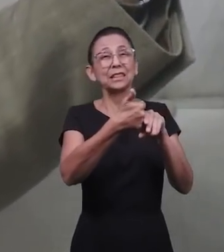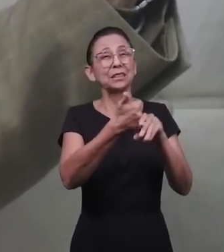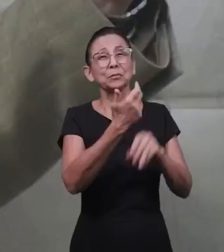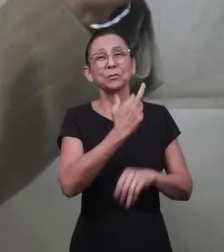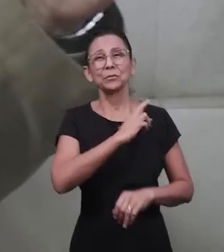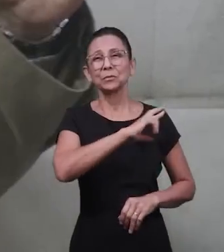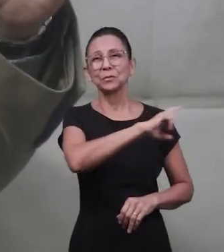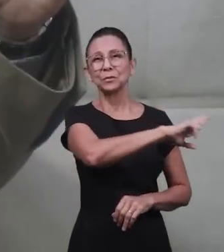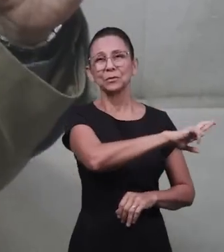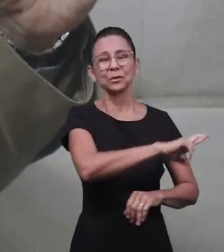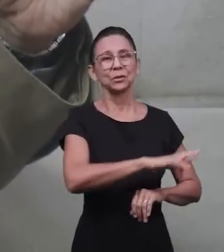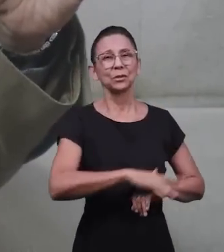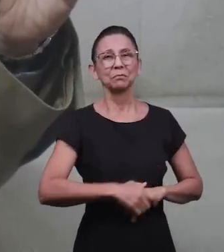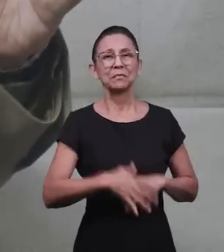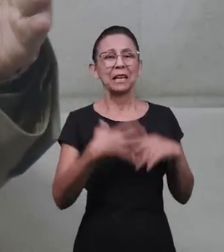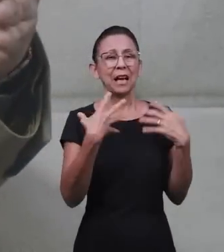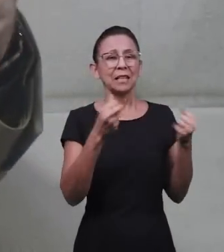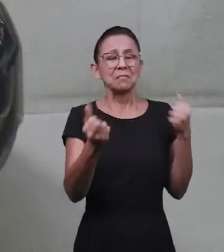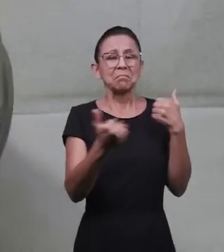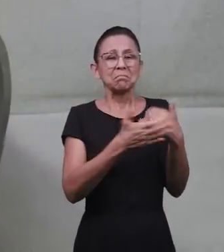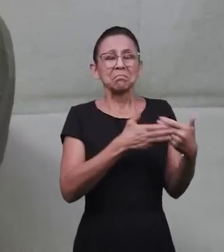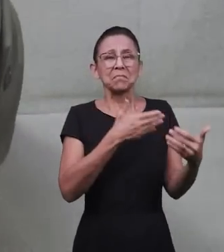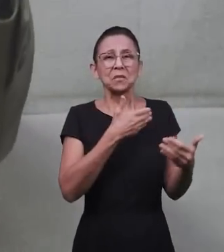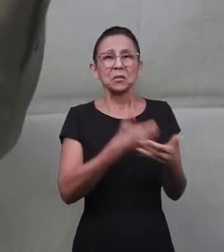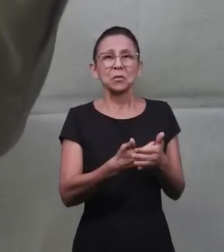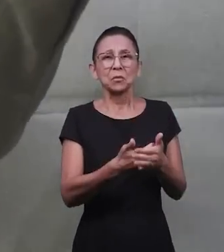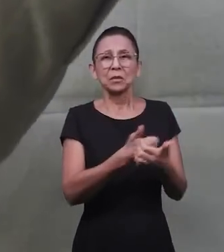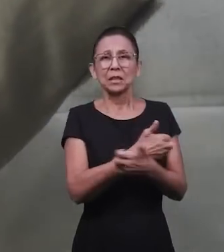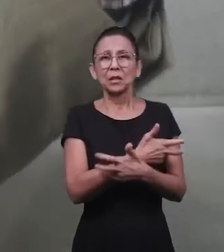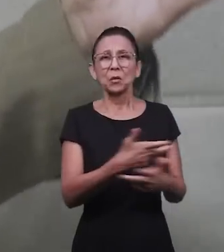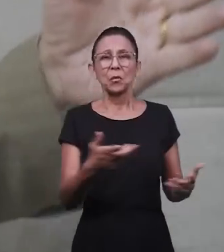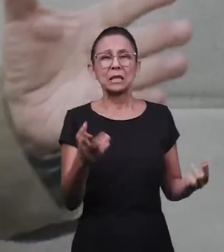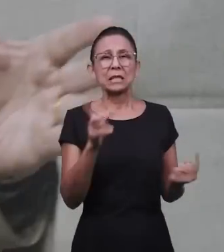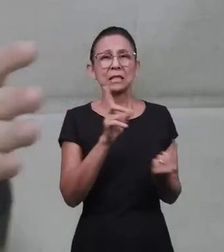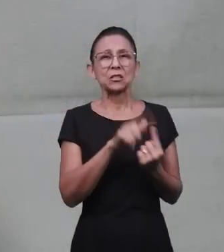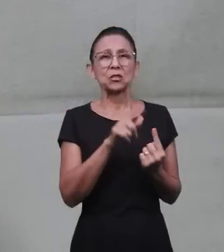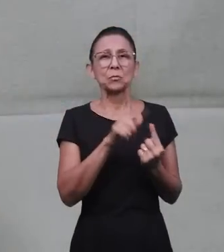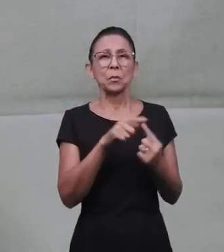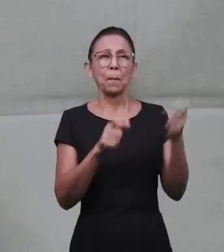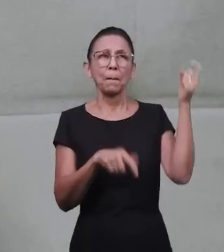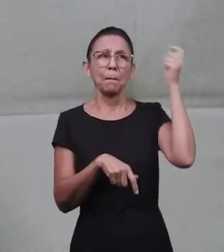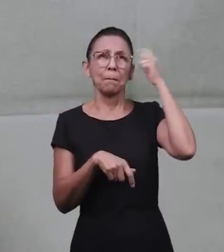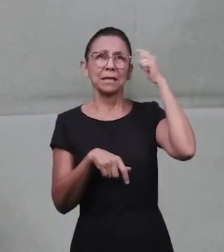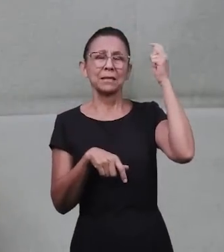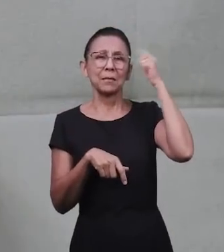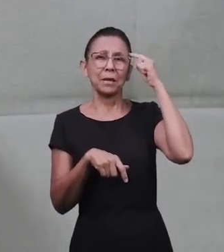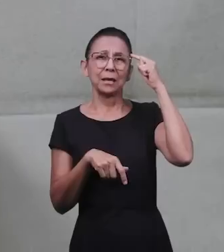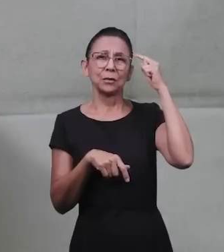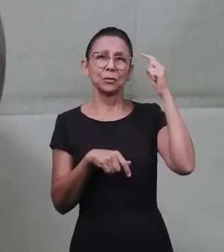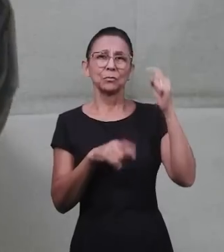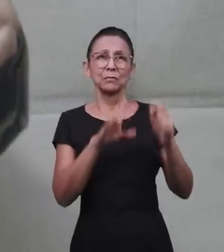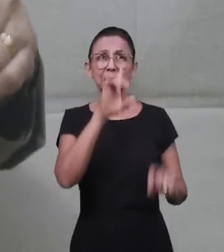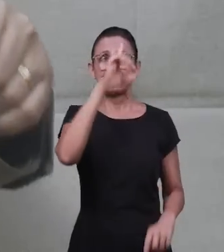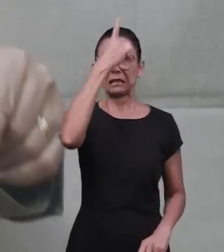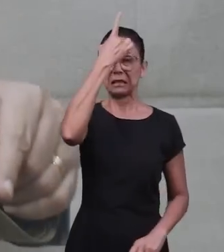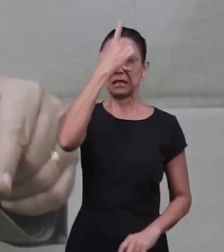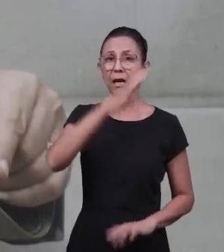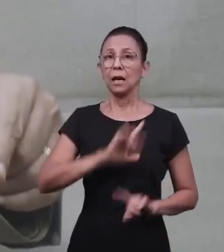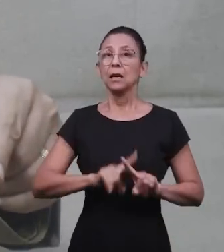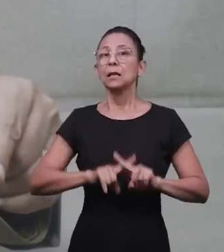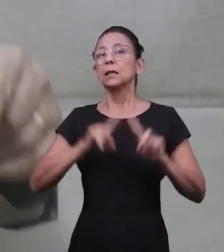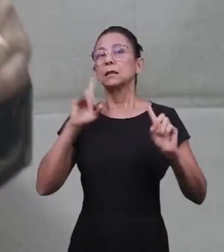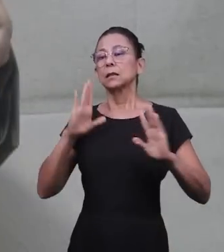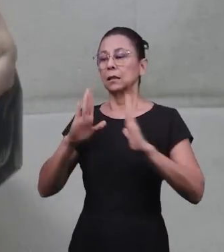cristianismo, que aceita no momento qualquer tipo de pensamento. Porém, a igreja